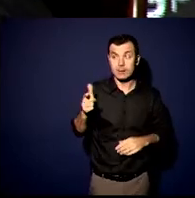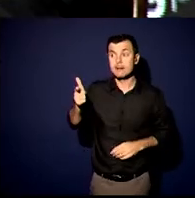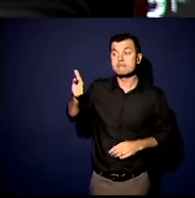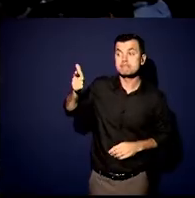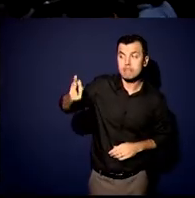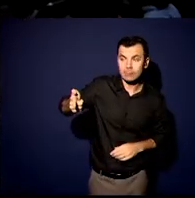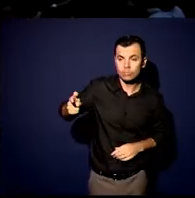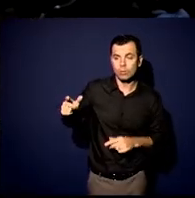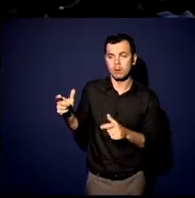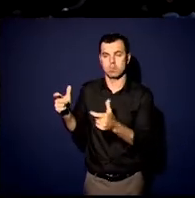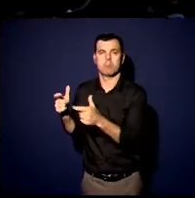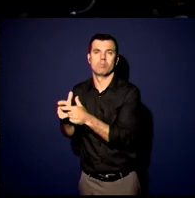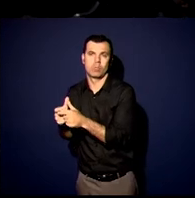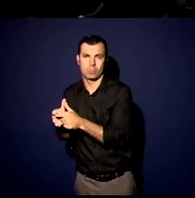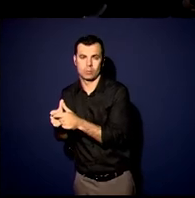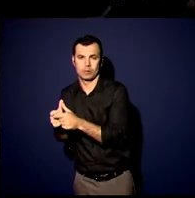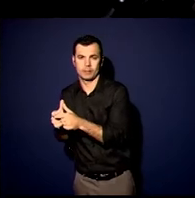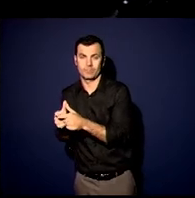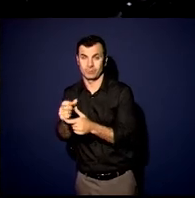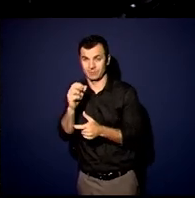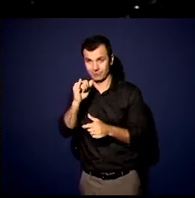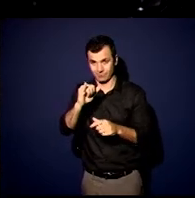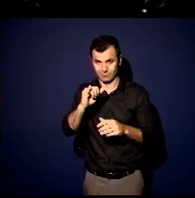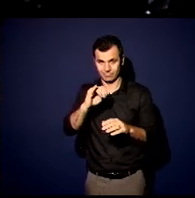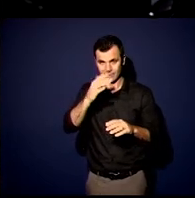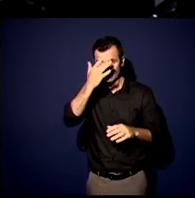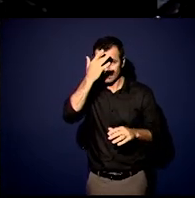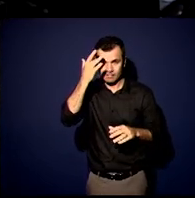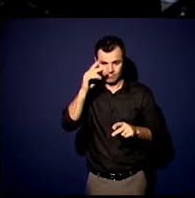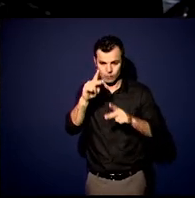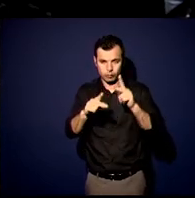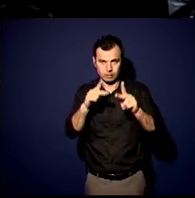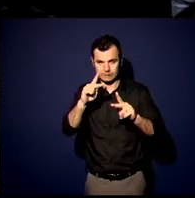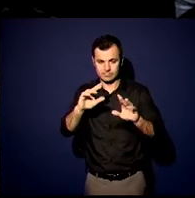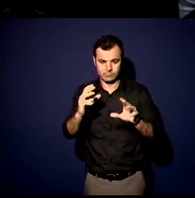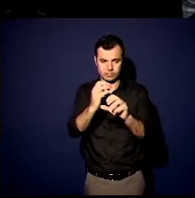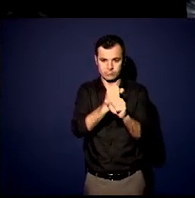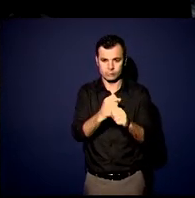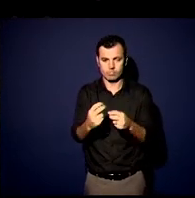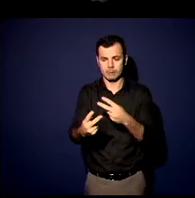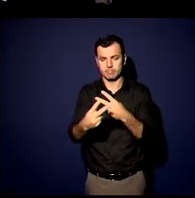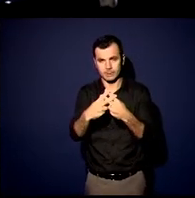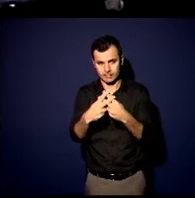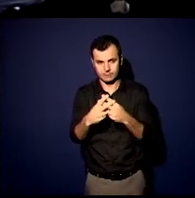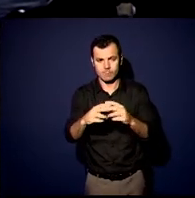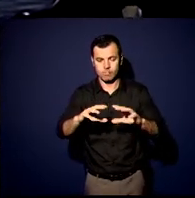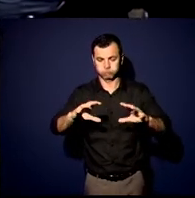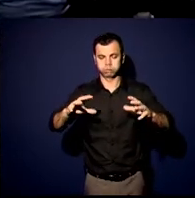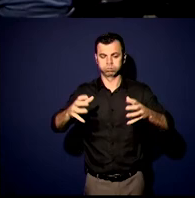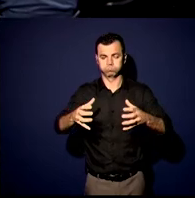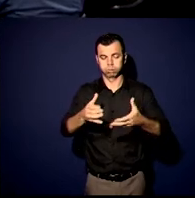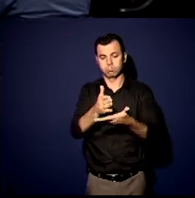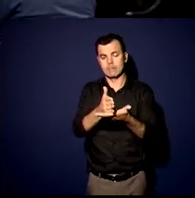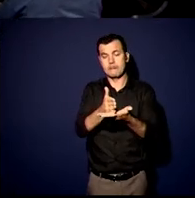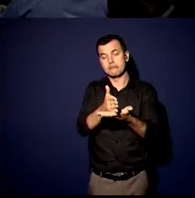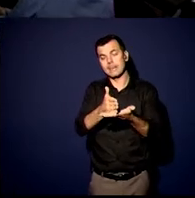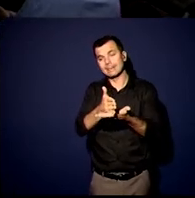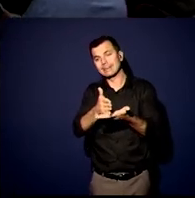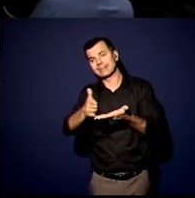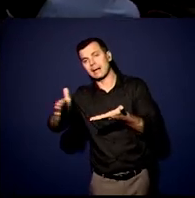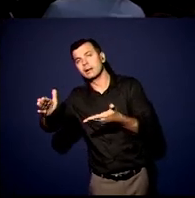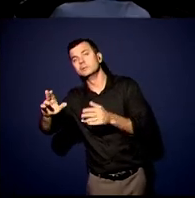você pegar metade da população carcerária brasileira todos são temas a timidentes a um só assunto